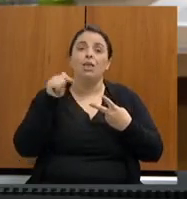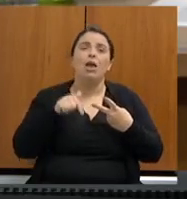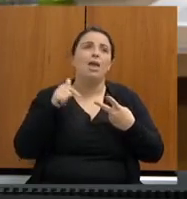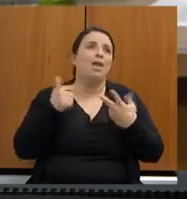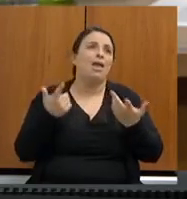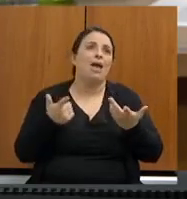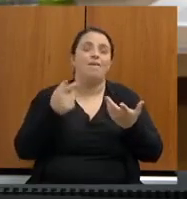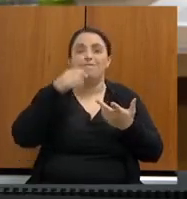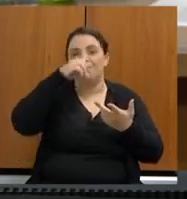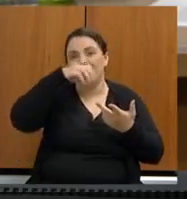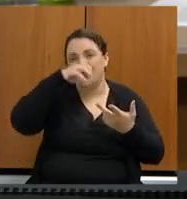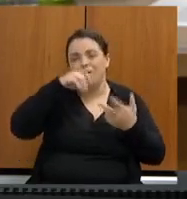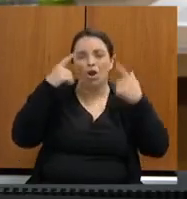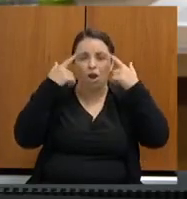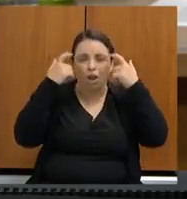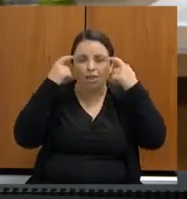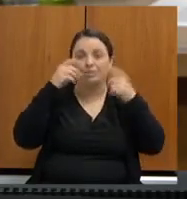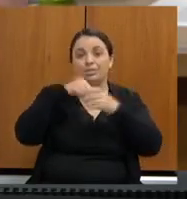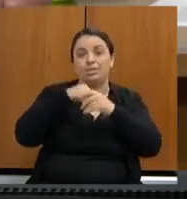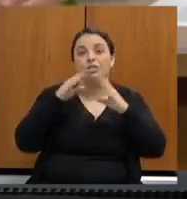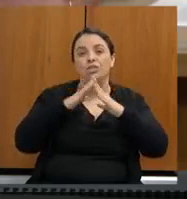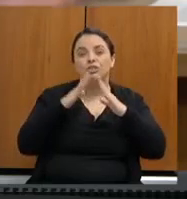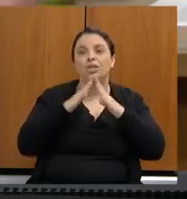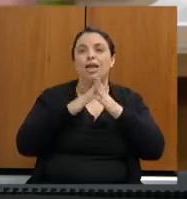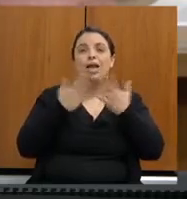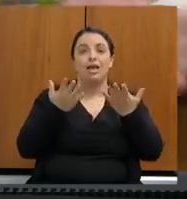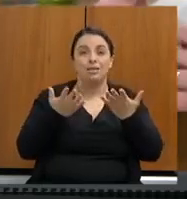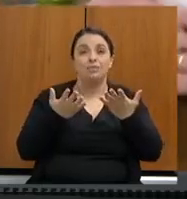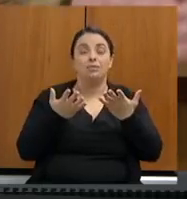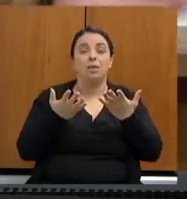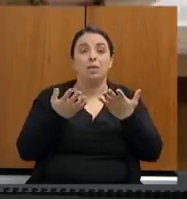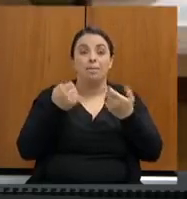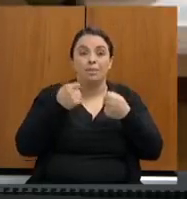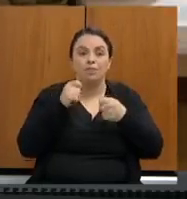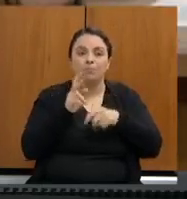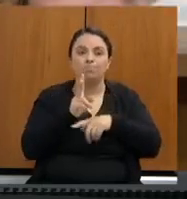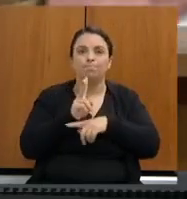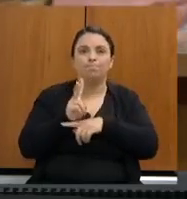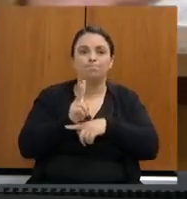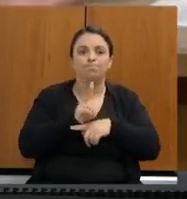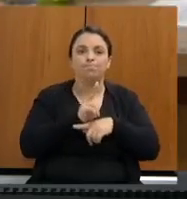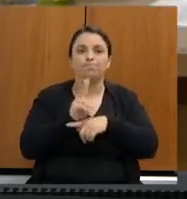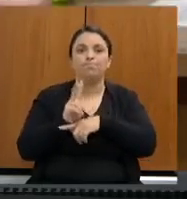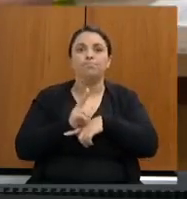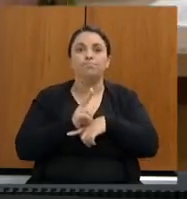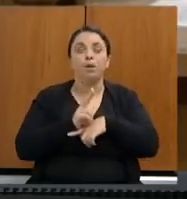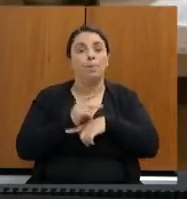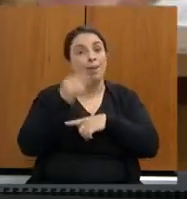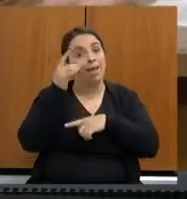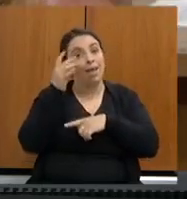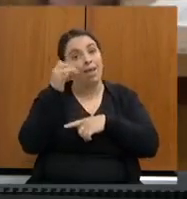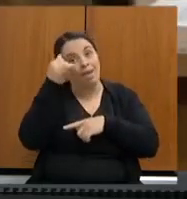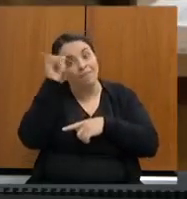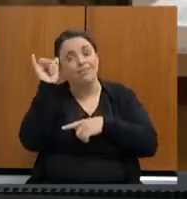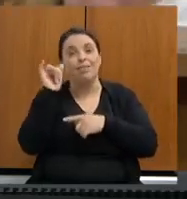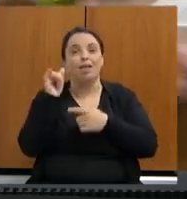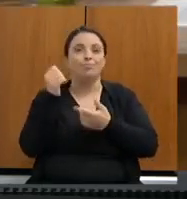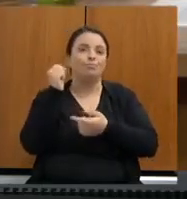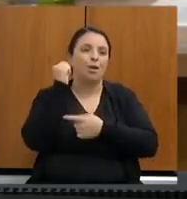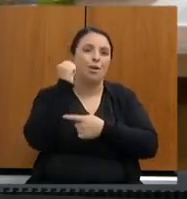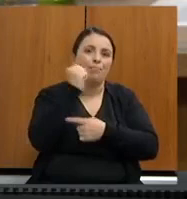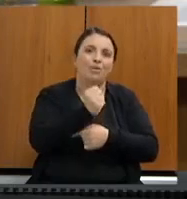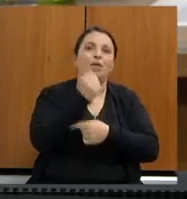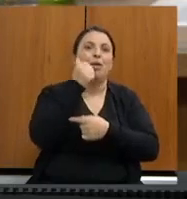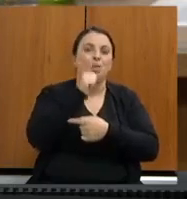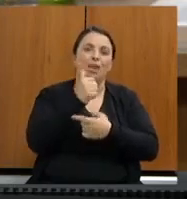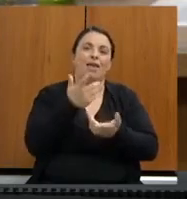do para evitar o feminicídio então nós temos treinamento esse treinamento tão boa parte deles é a de mas tem prova tem toda uma